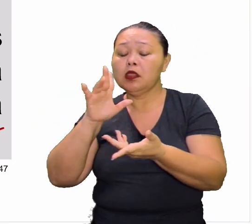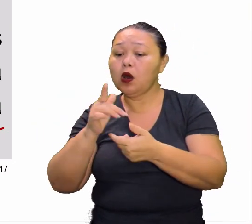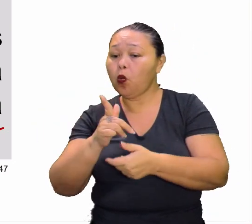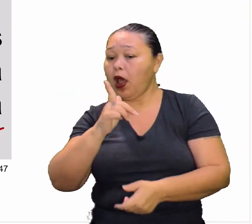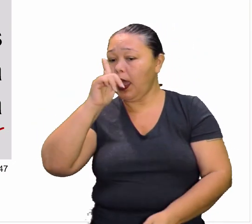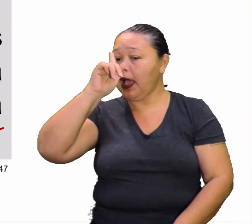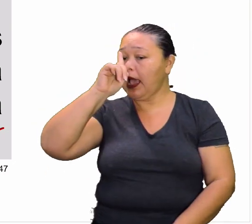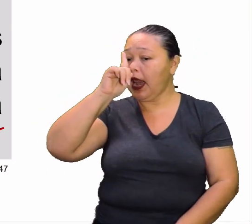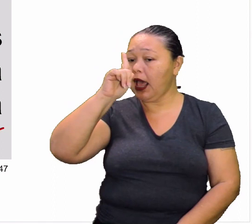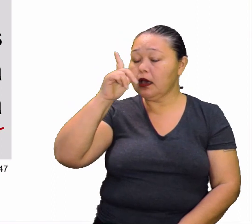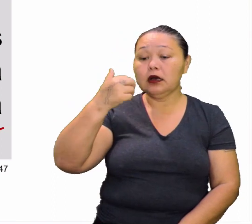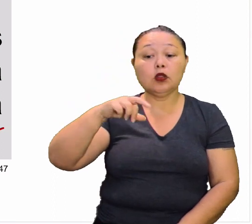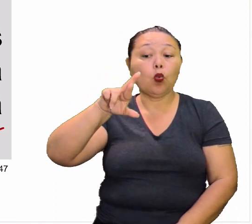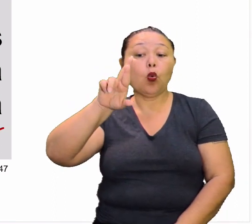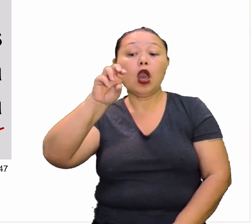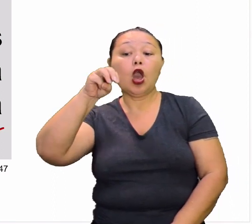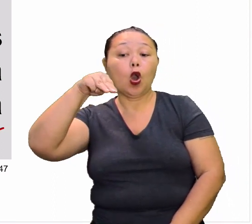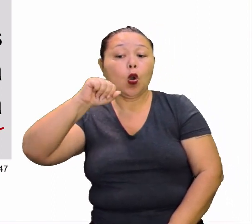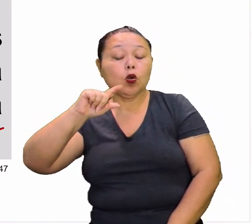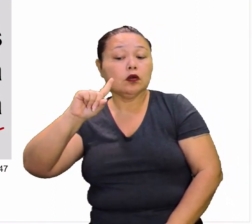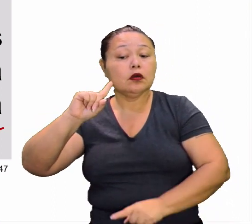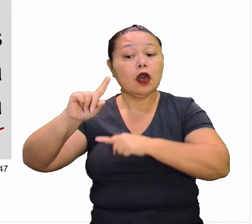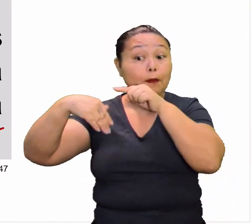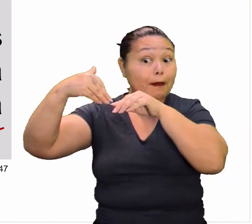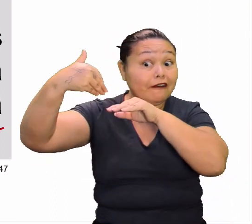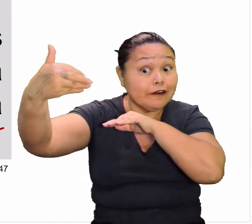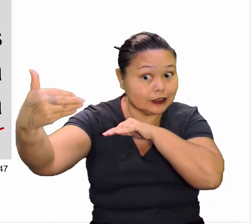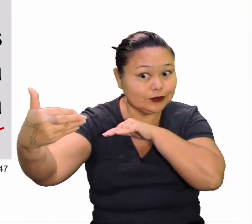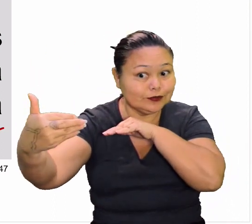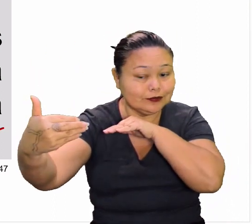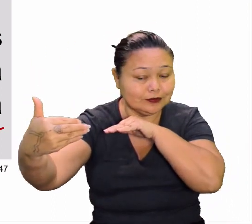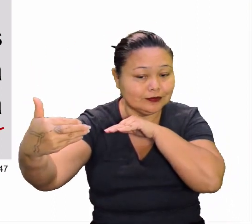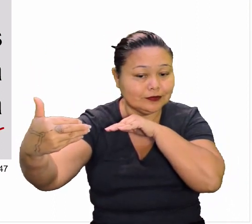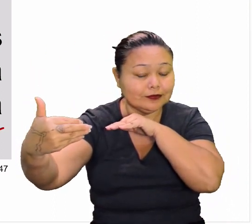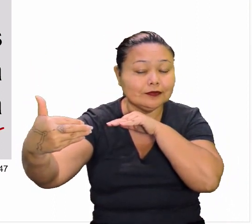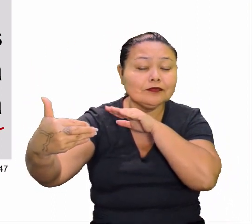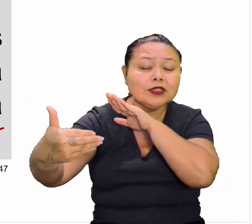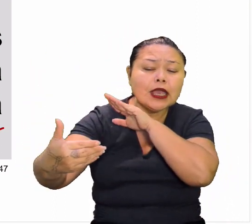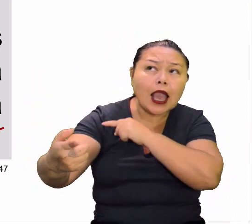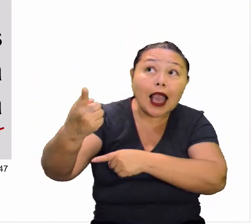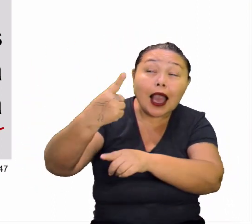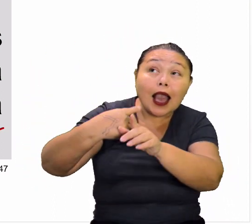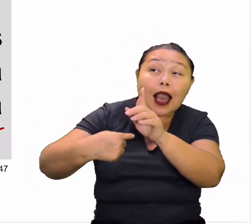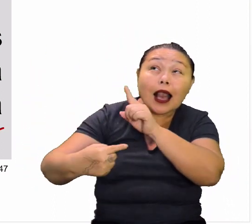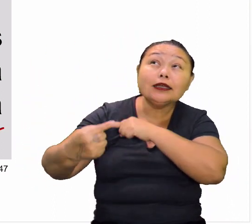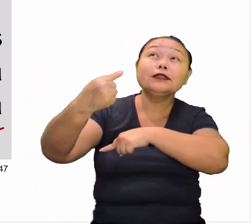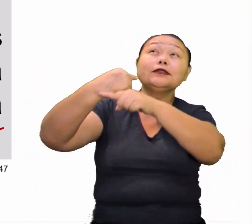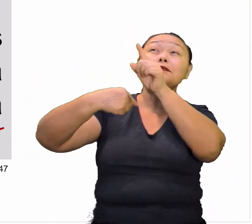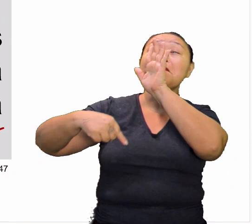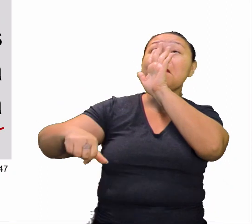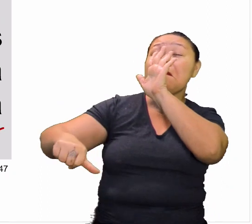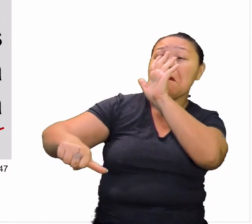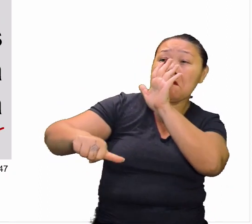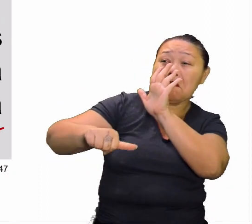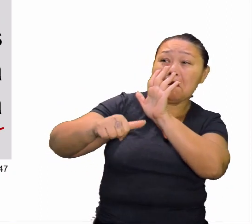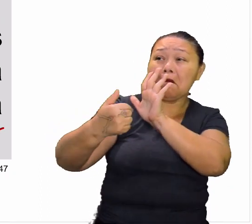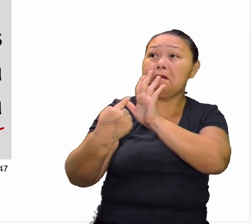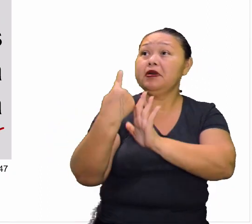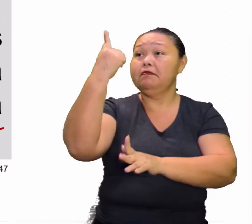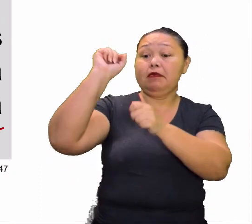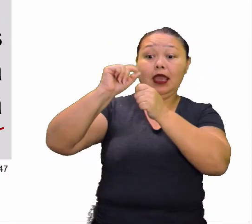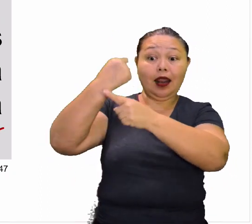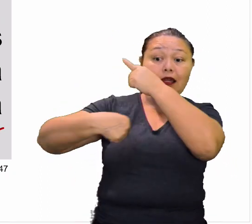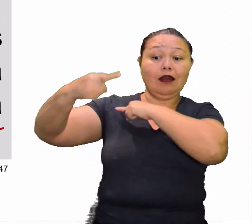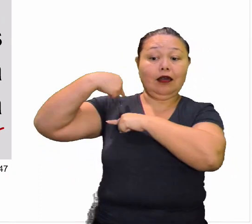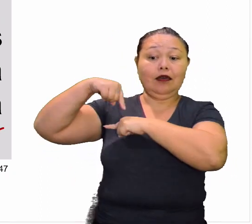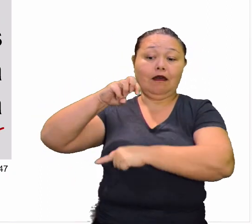Grécia, não é Roma, não, isso aí vai lá na frente. As primeiras civilizações foram a